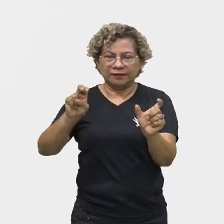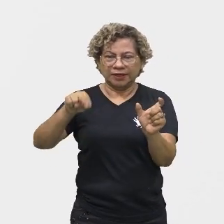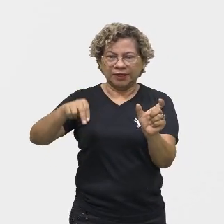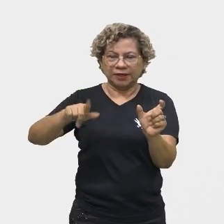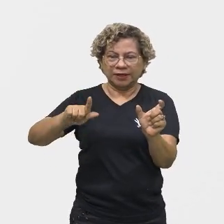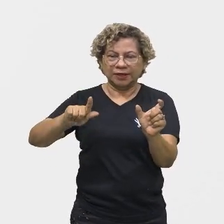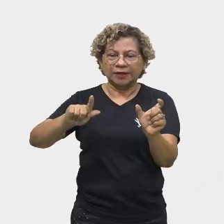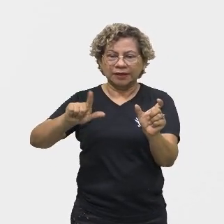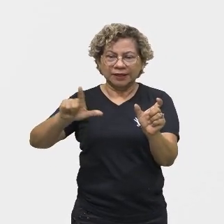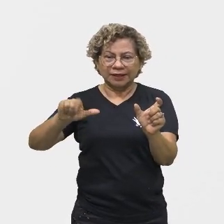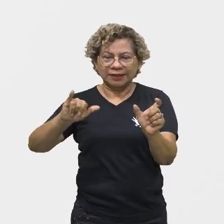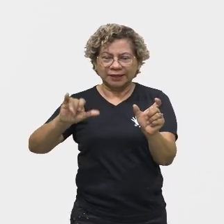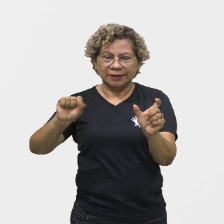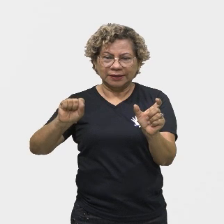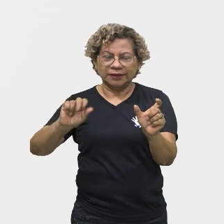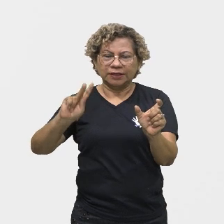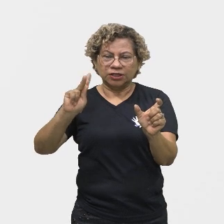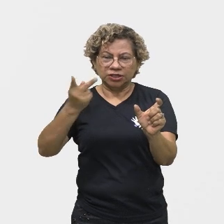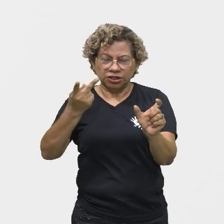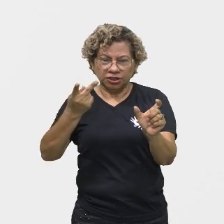temos essa estrutura aí,